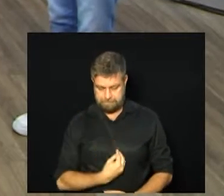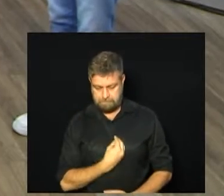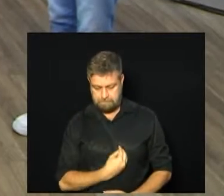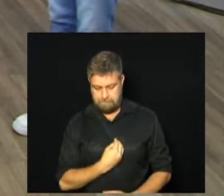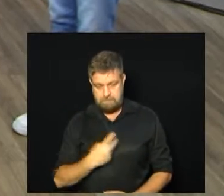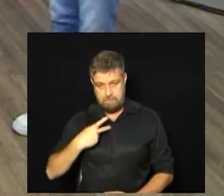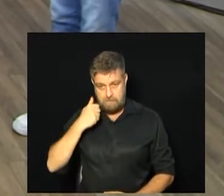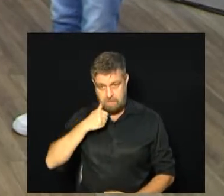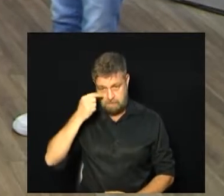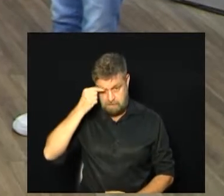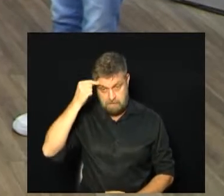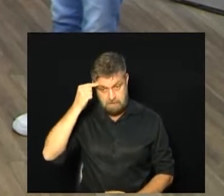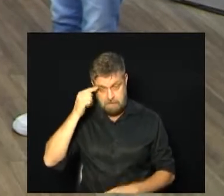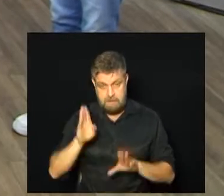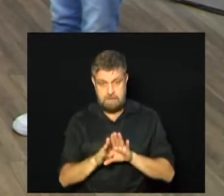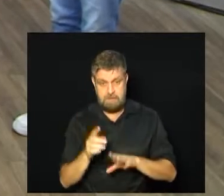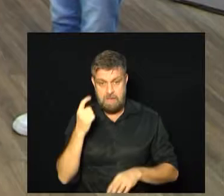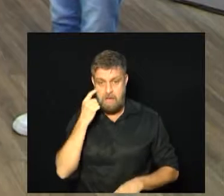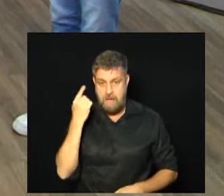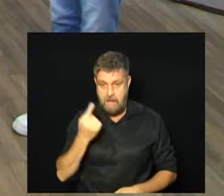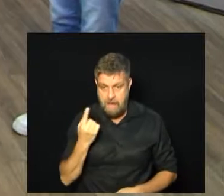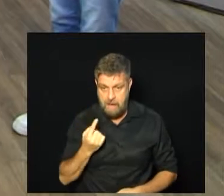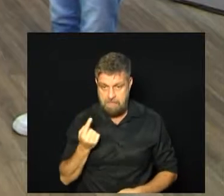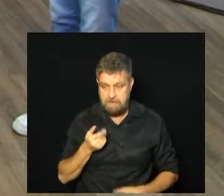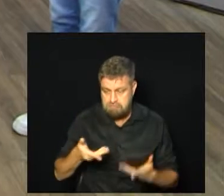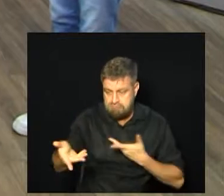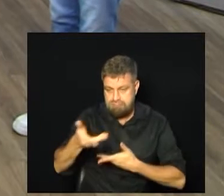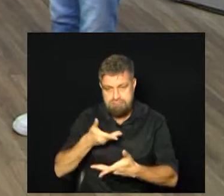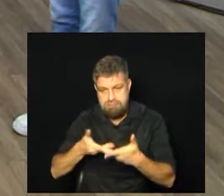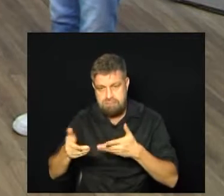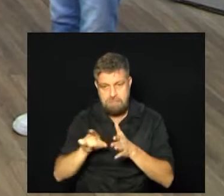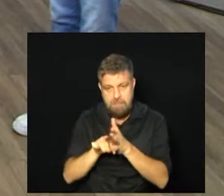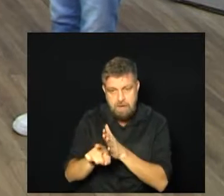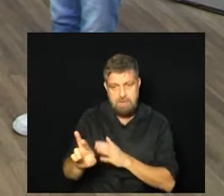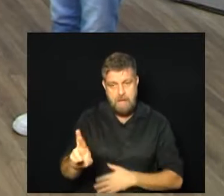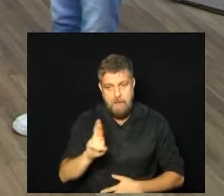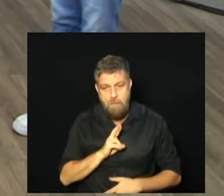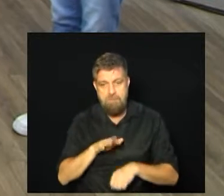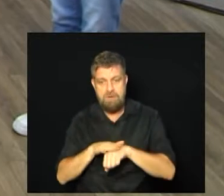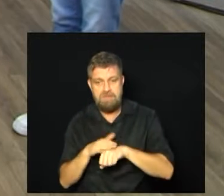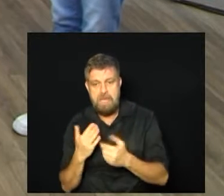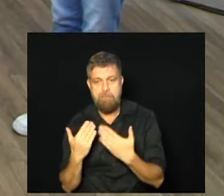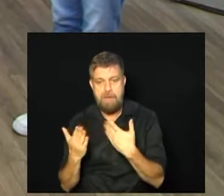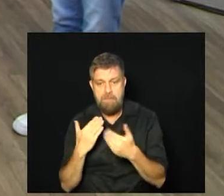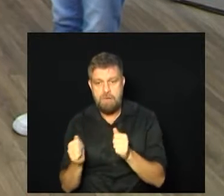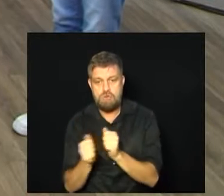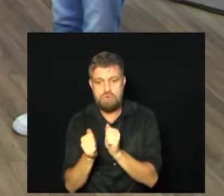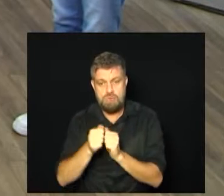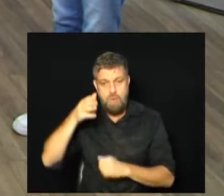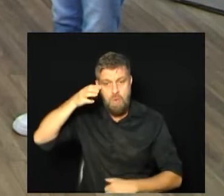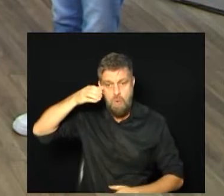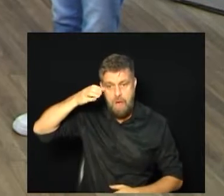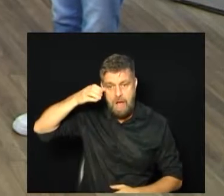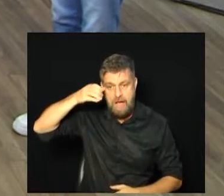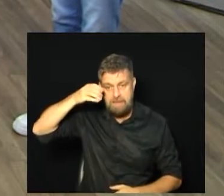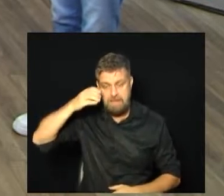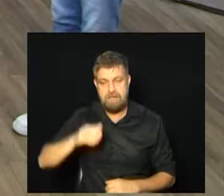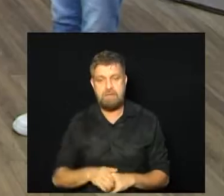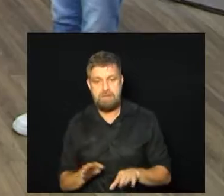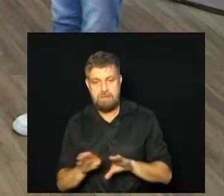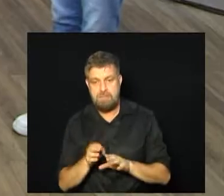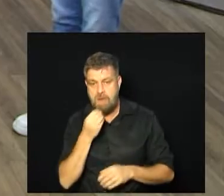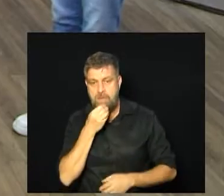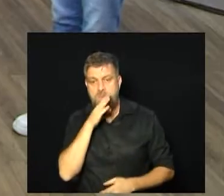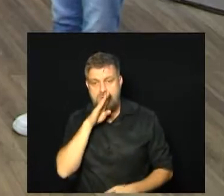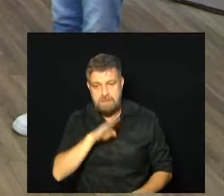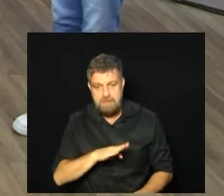participação e Mirna, a vereadora, está à nossa disposição e nós vamos conversando também com o nosso repórter André Aranha. Boa